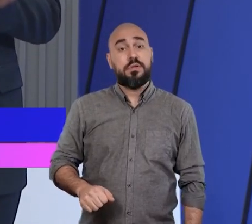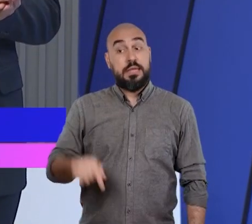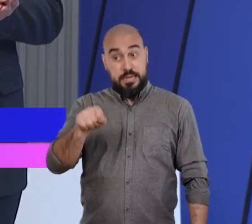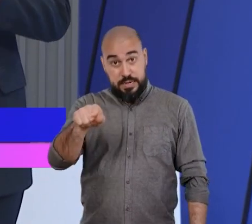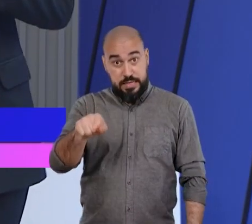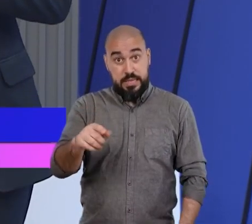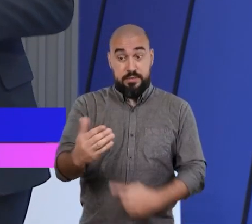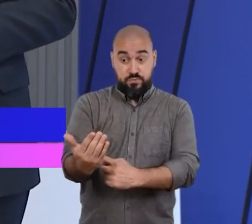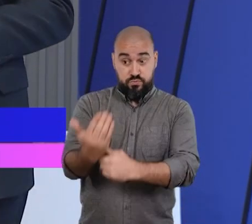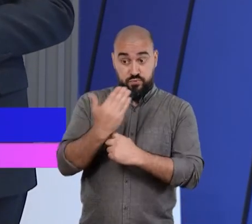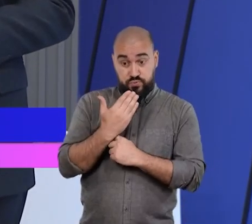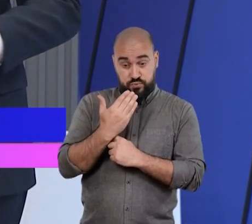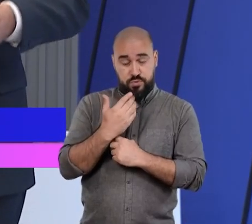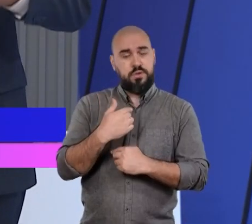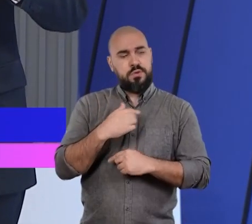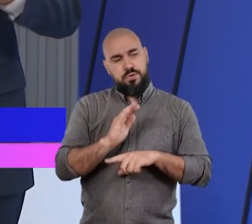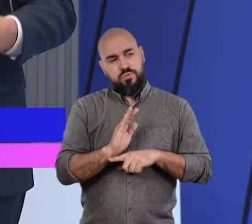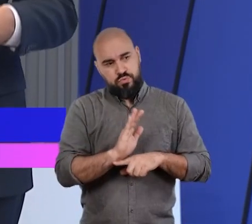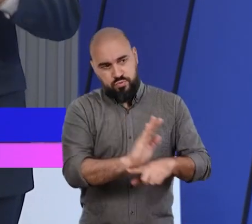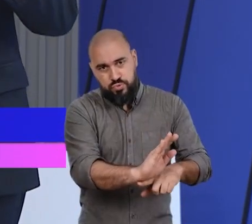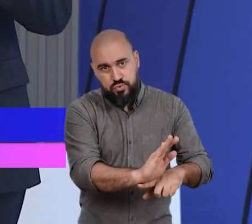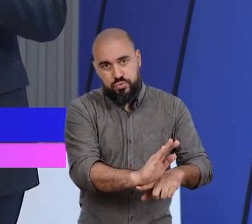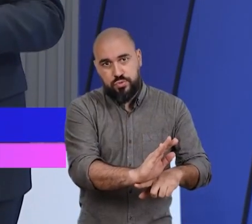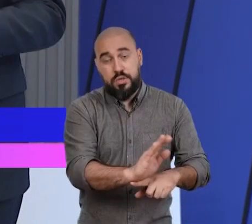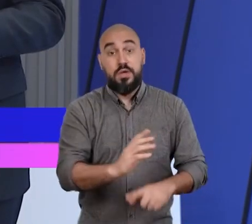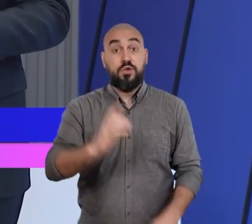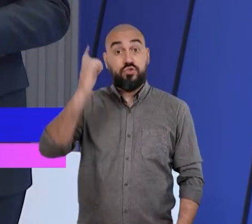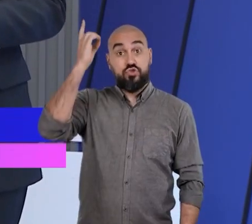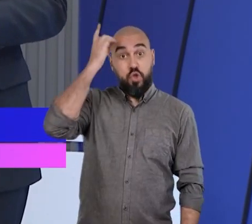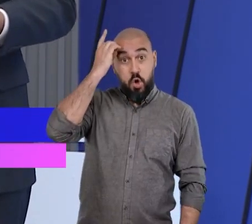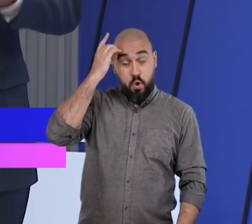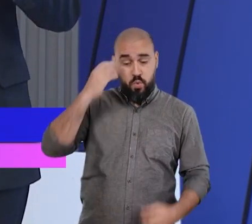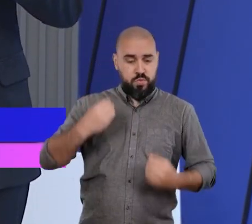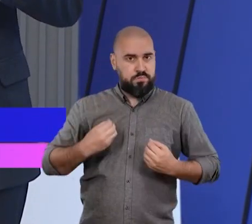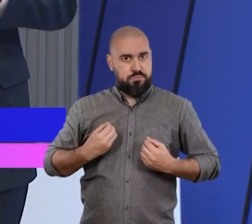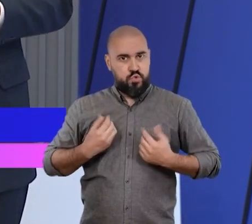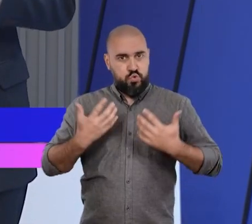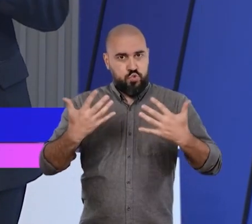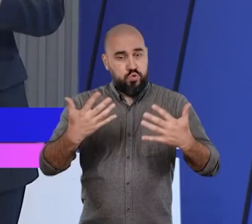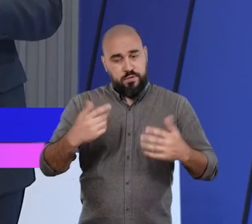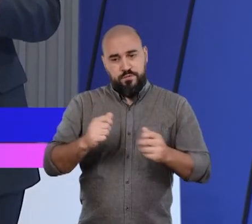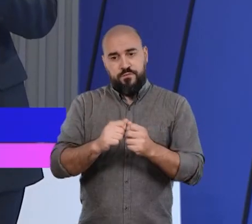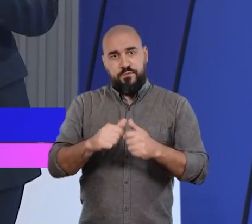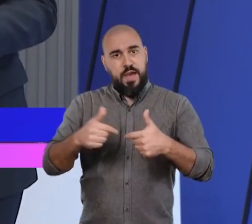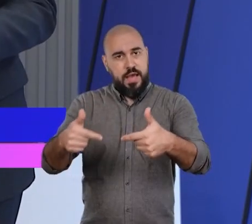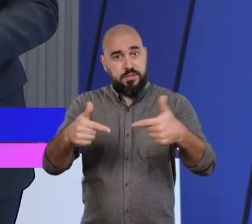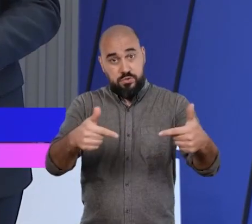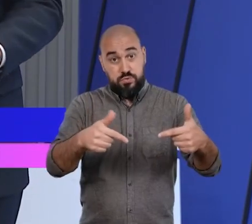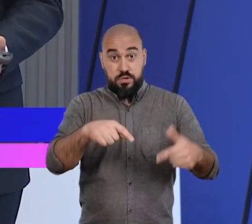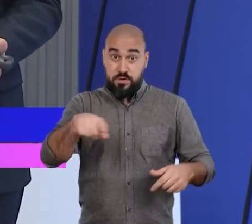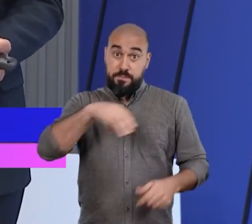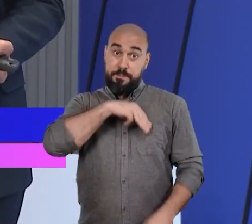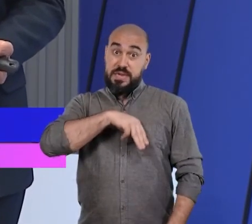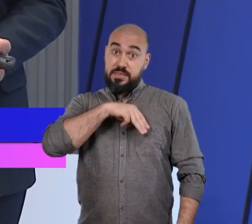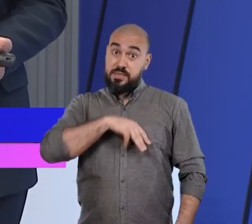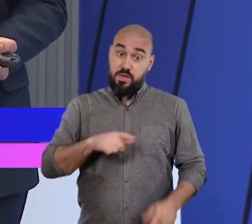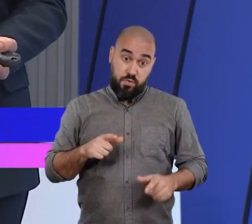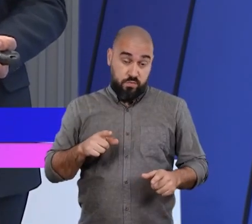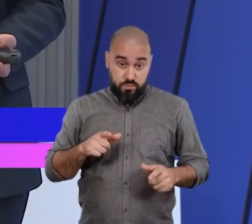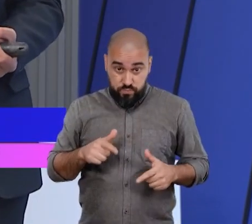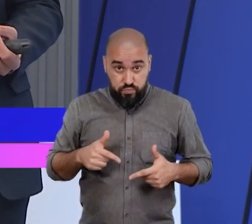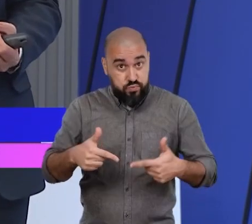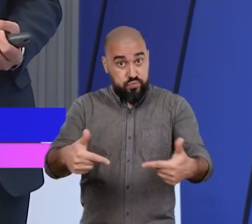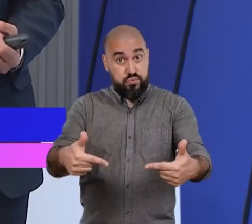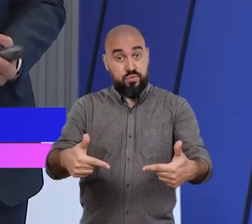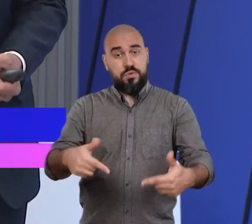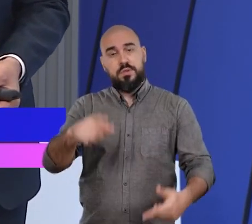sou ajudado e eu ajudo. É onde eu exerço os meus dons e onde nós nos organizamos para a missão. Então, o batismo lhe coloca